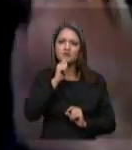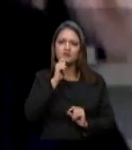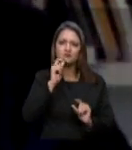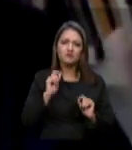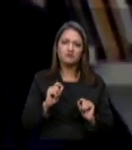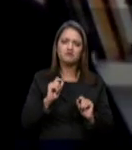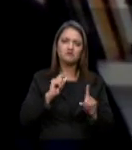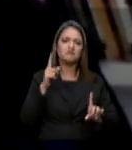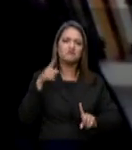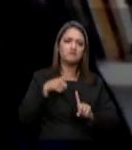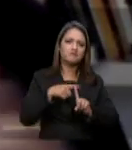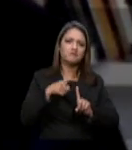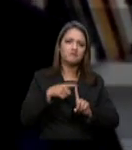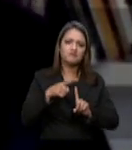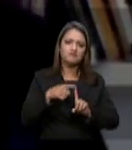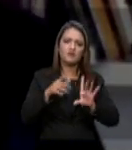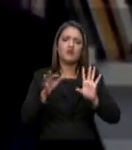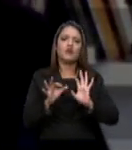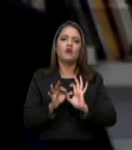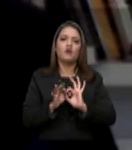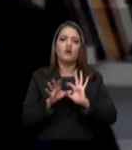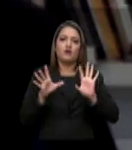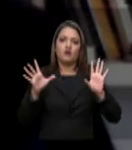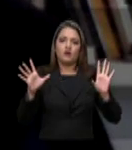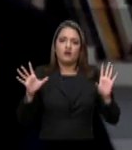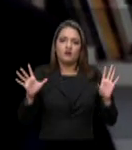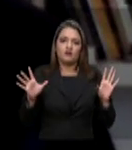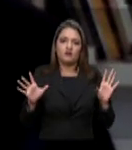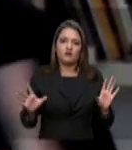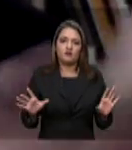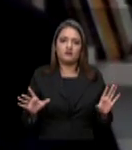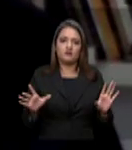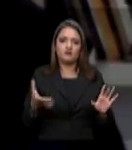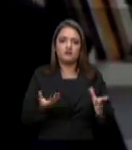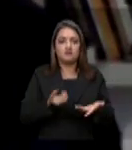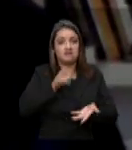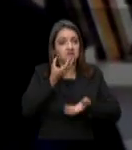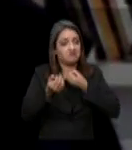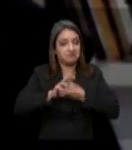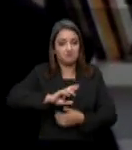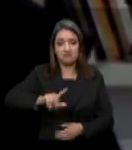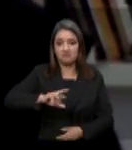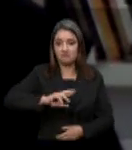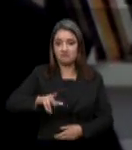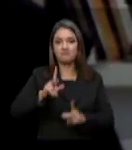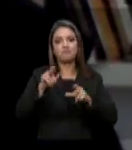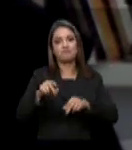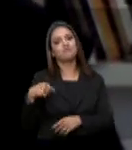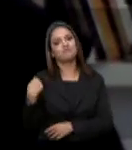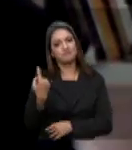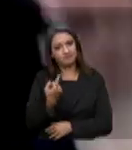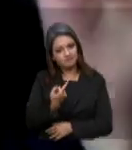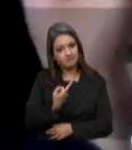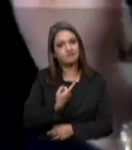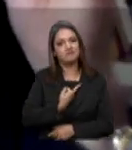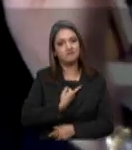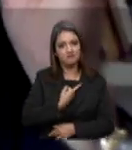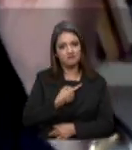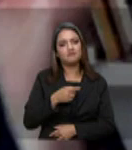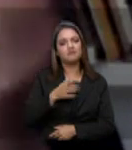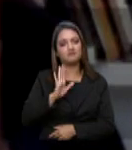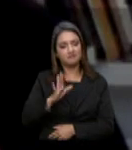da cidade de uma liberdade de expressão tal como nós a entendemos